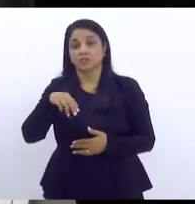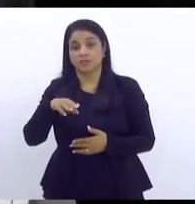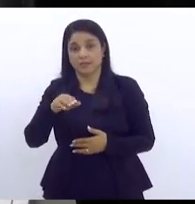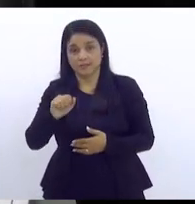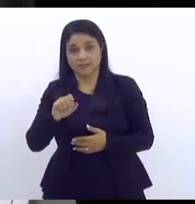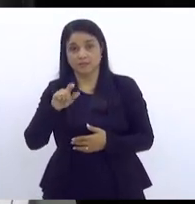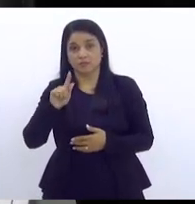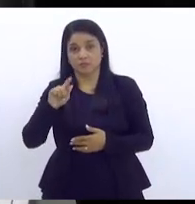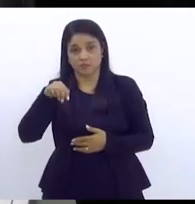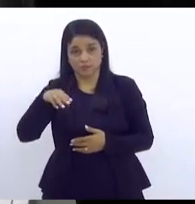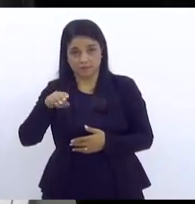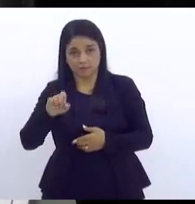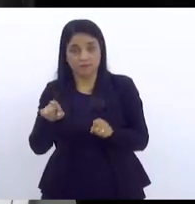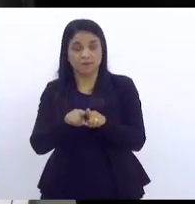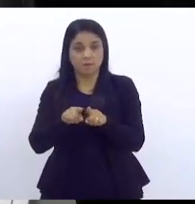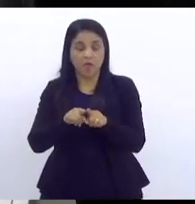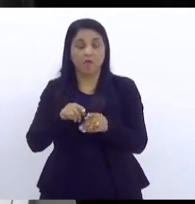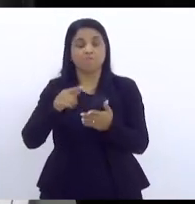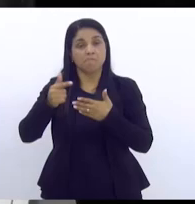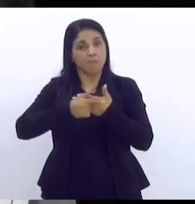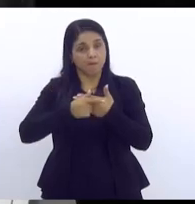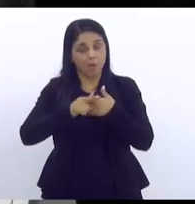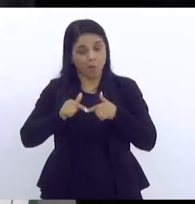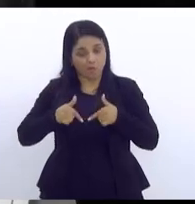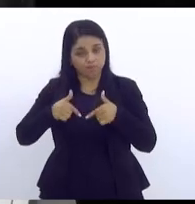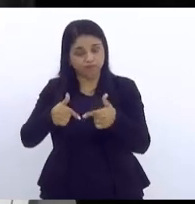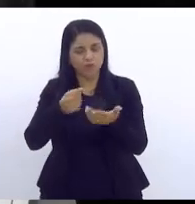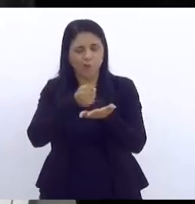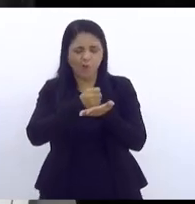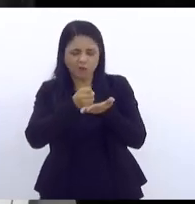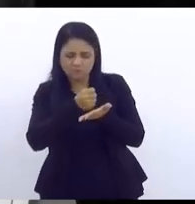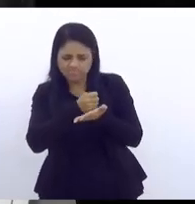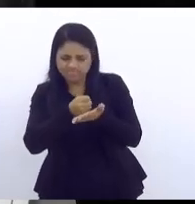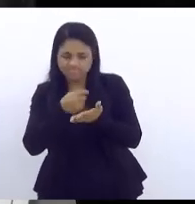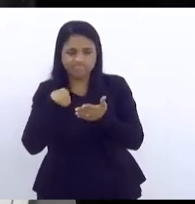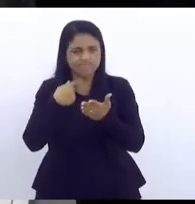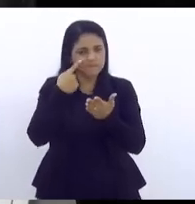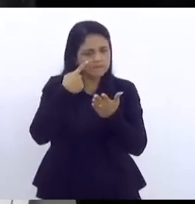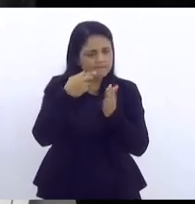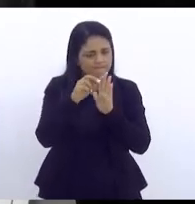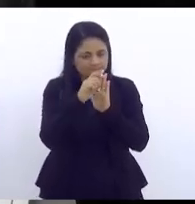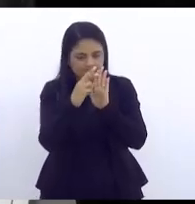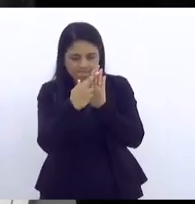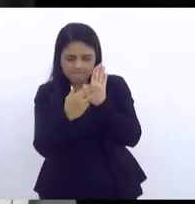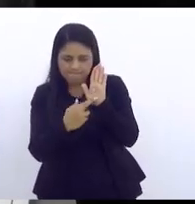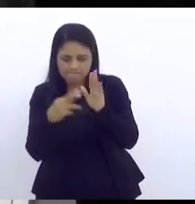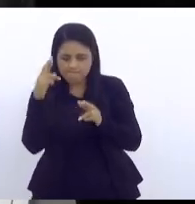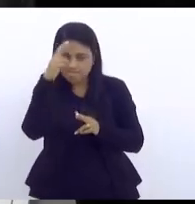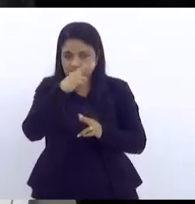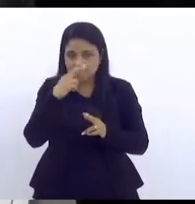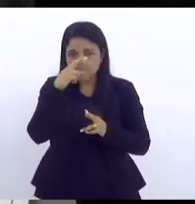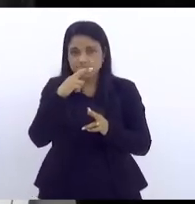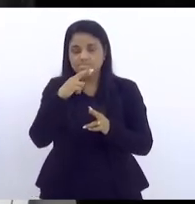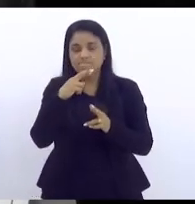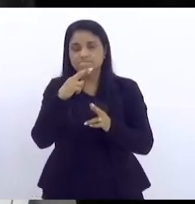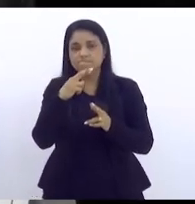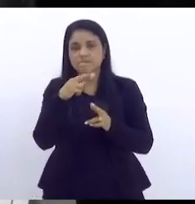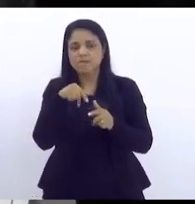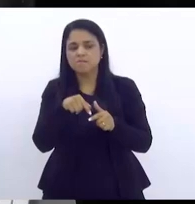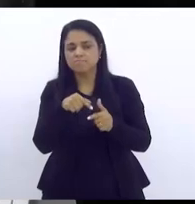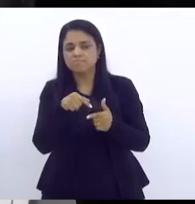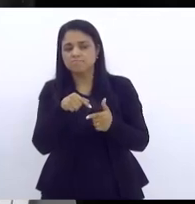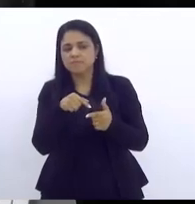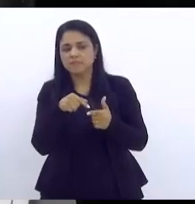gente observa que aquelas obrigações que estão estabelecidas no contrato às vezes no regulamento de serviço algumas coisas fugiram deixaram de ali